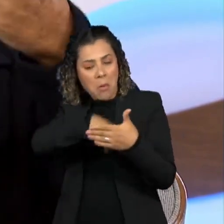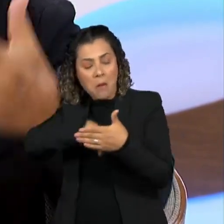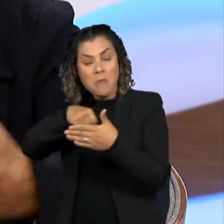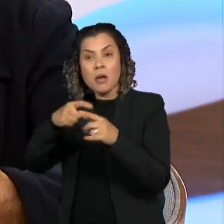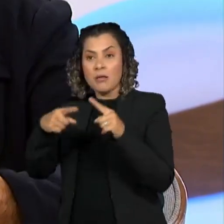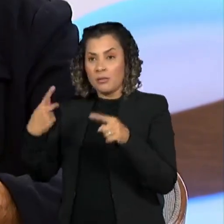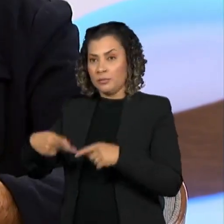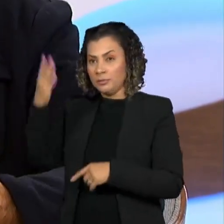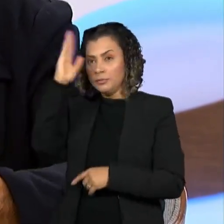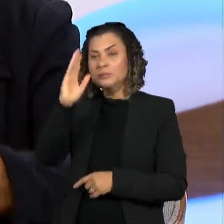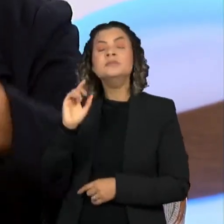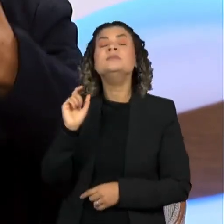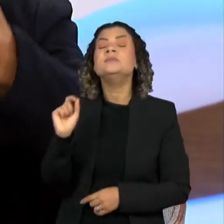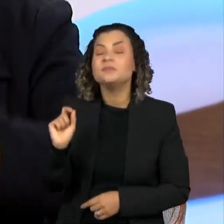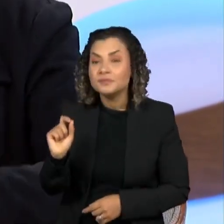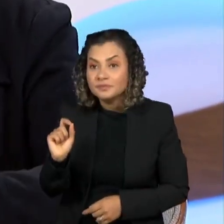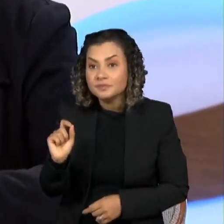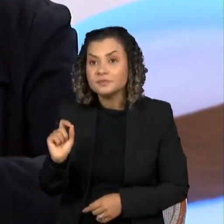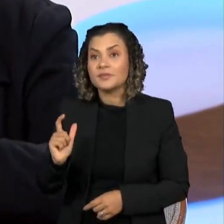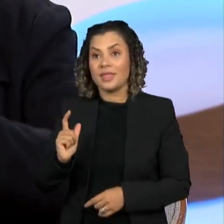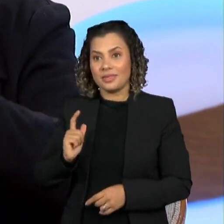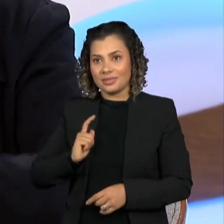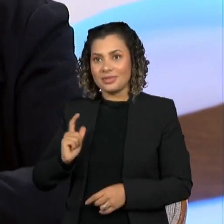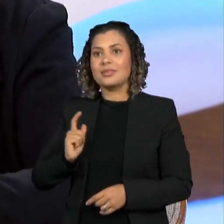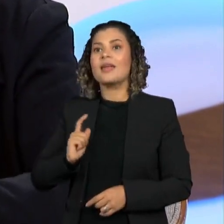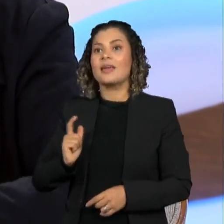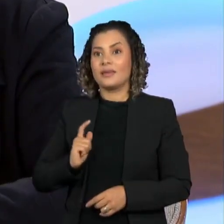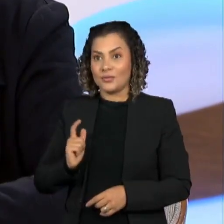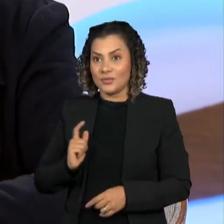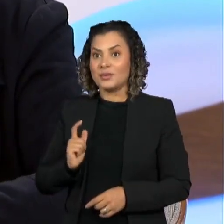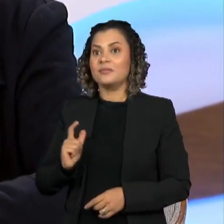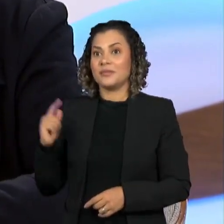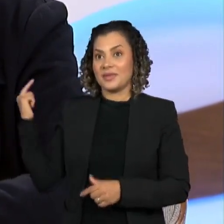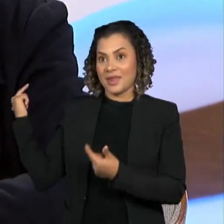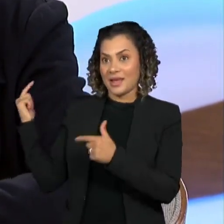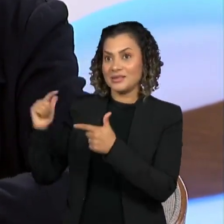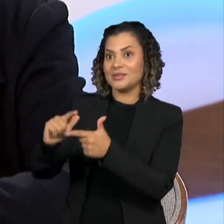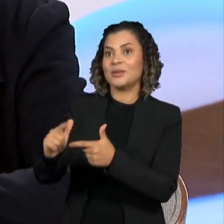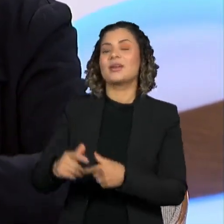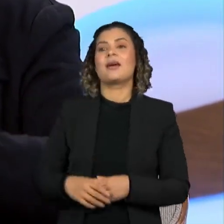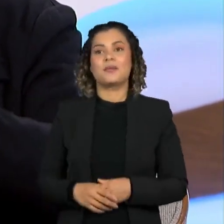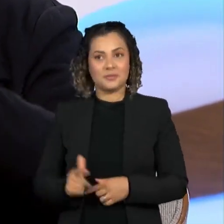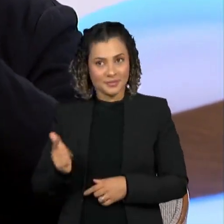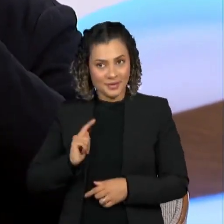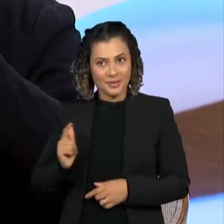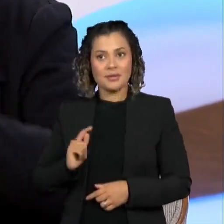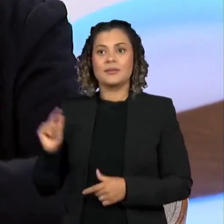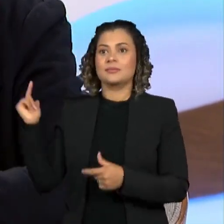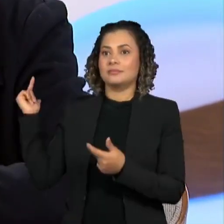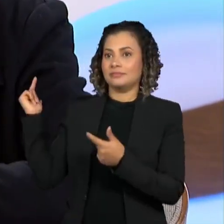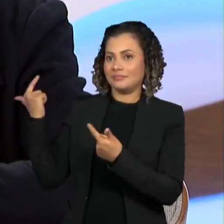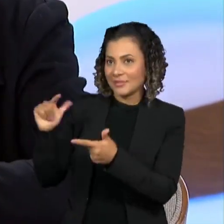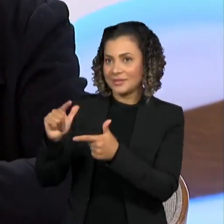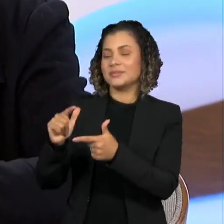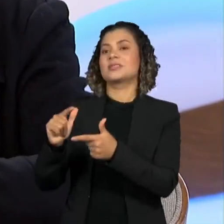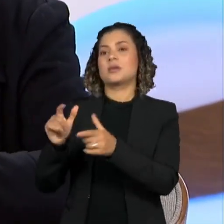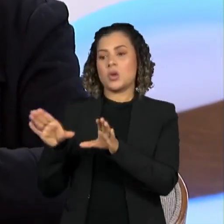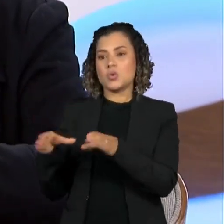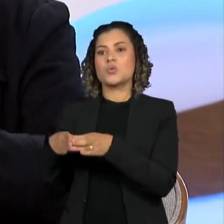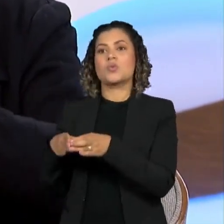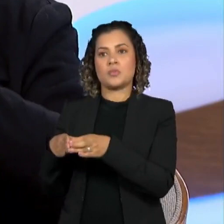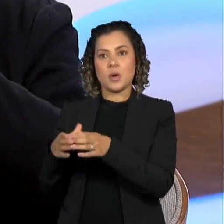que No Brasil existe é uma forte presença conservadora essa presença é majoritária